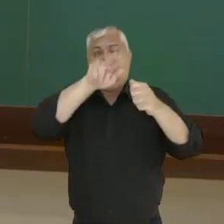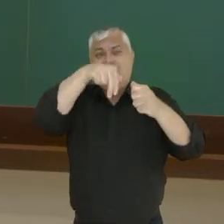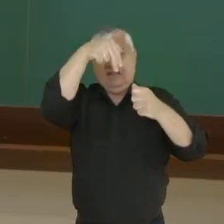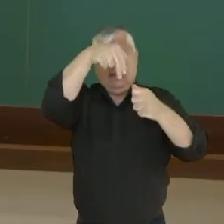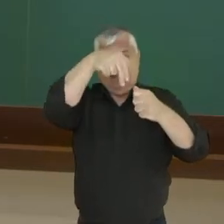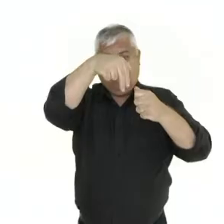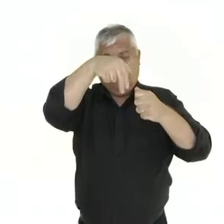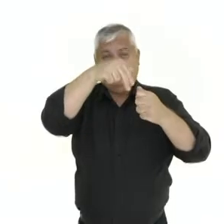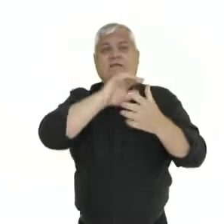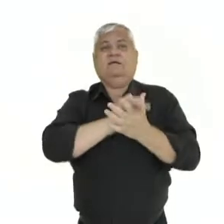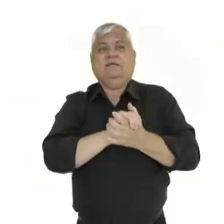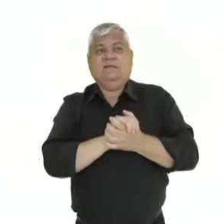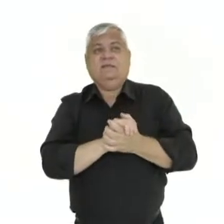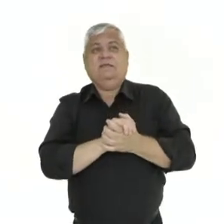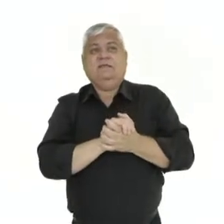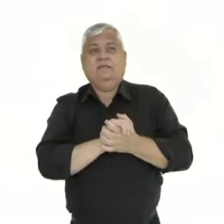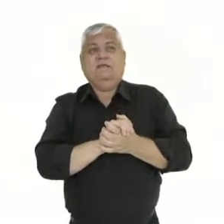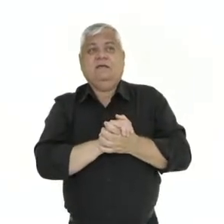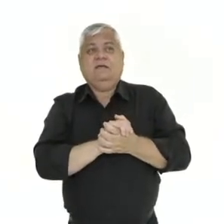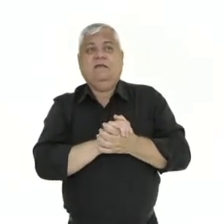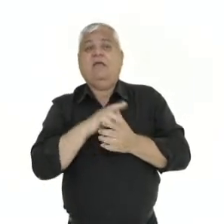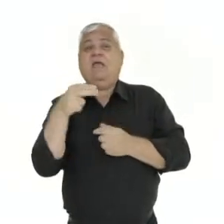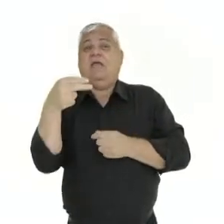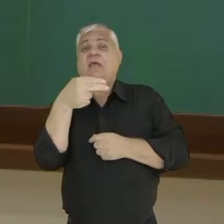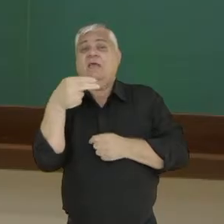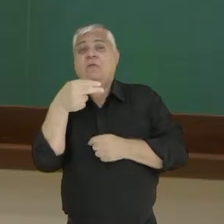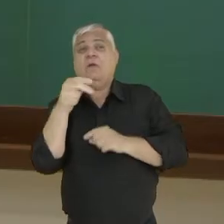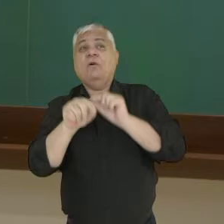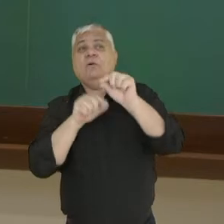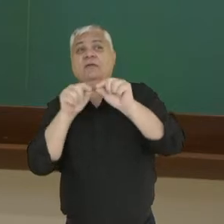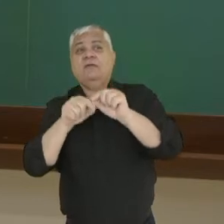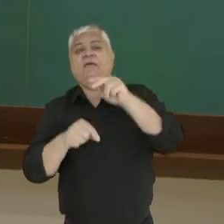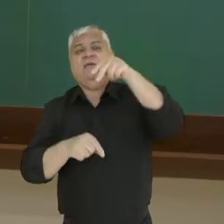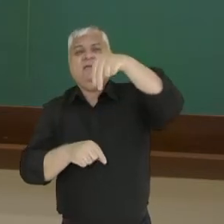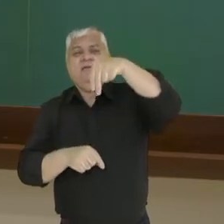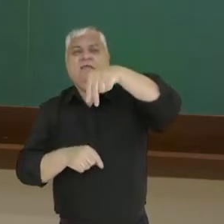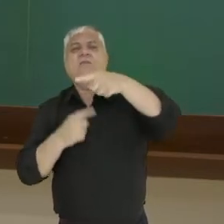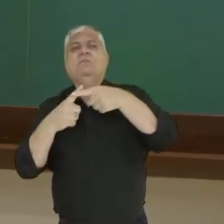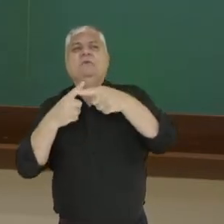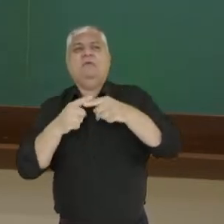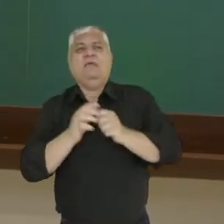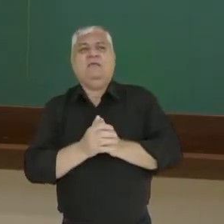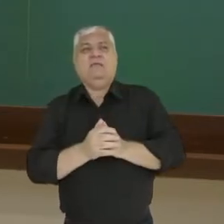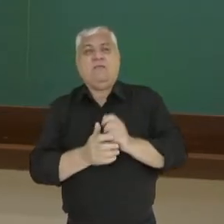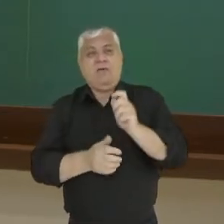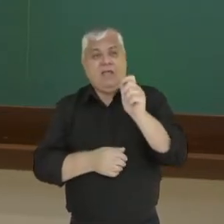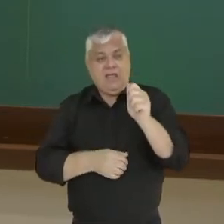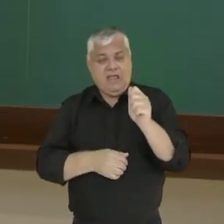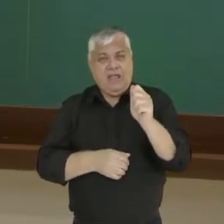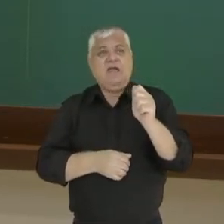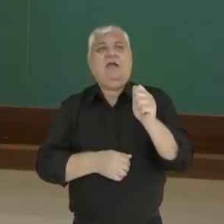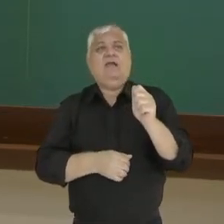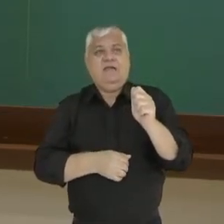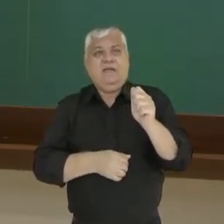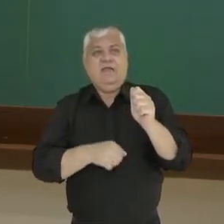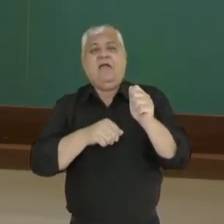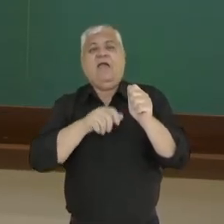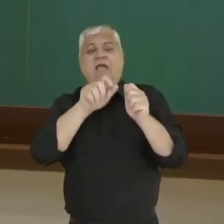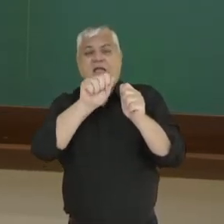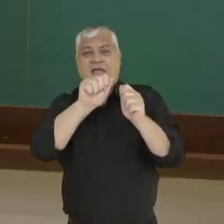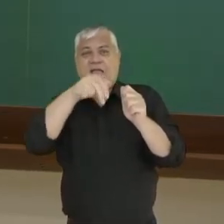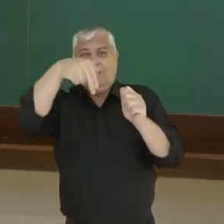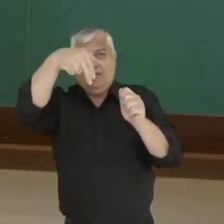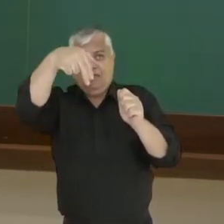logaritmo de a elevado na n na base a é igual a n. Por quê? Porque se eu fizer a elevado na